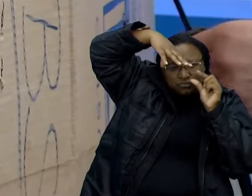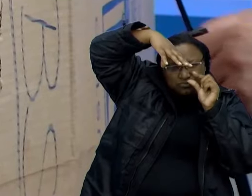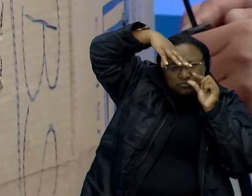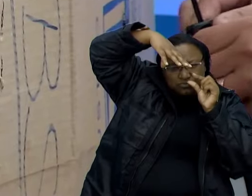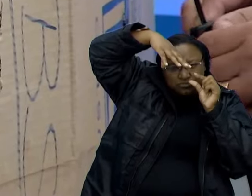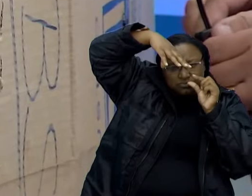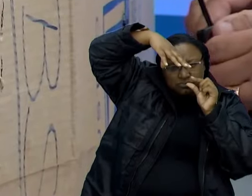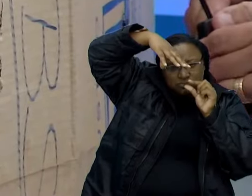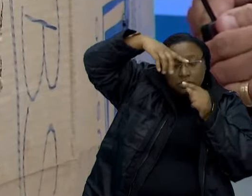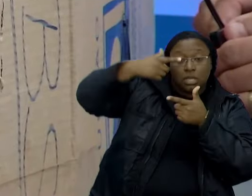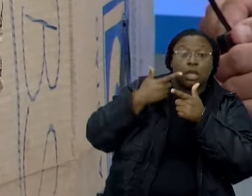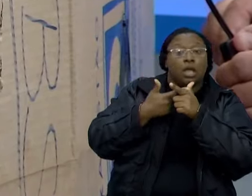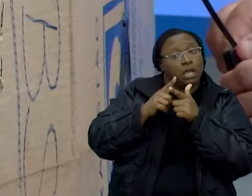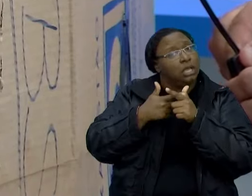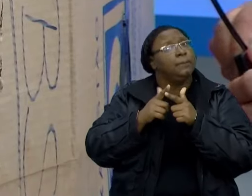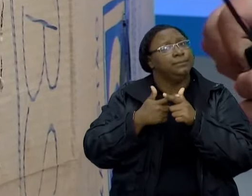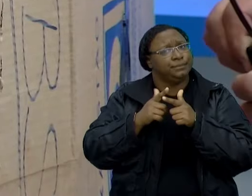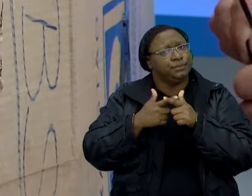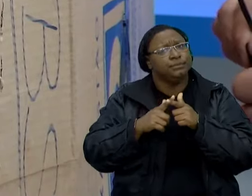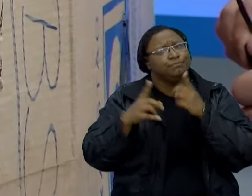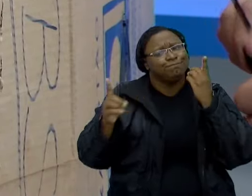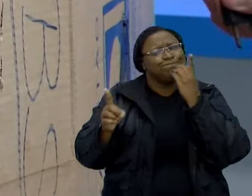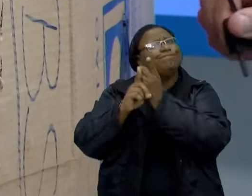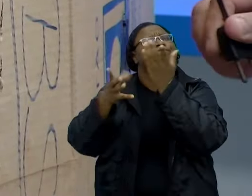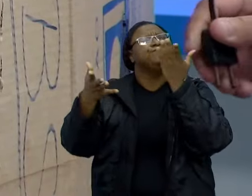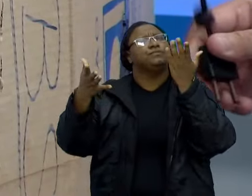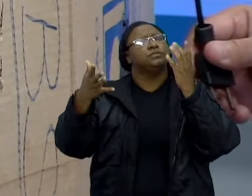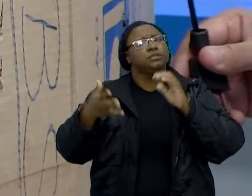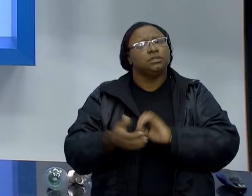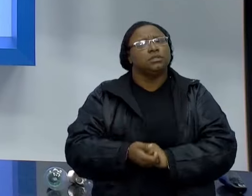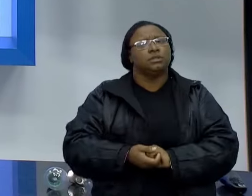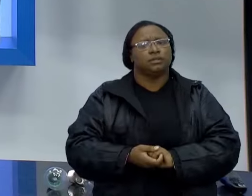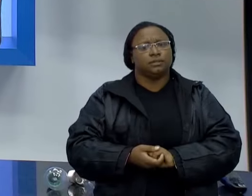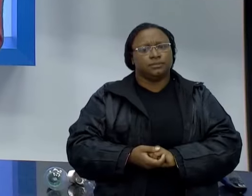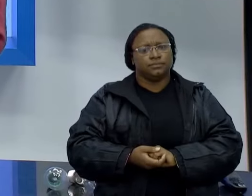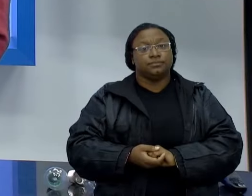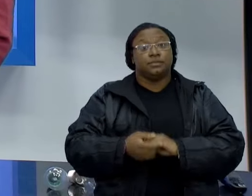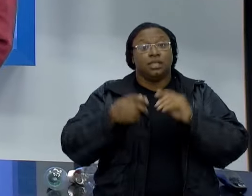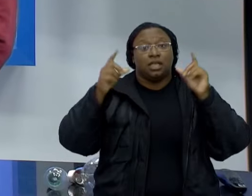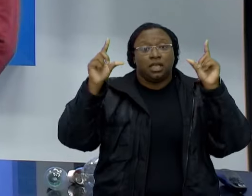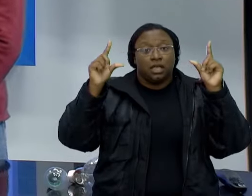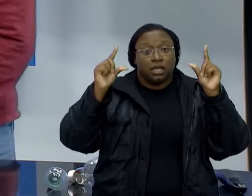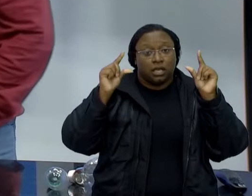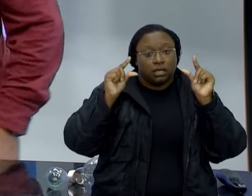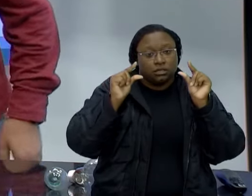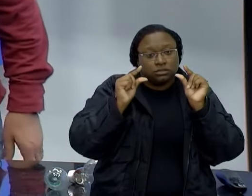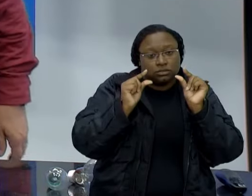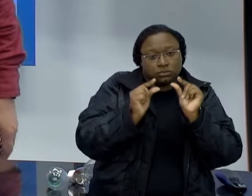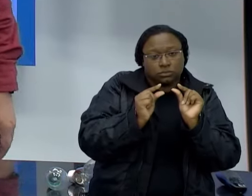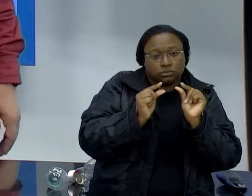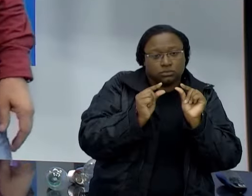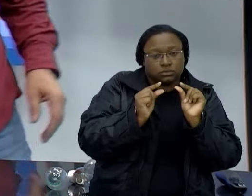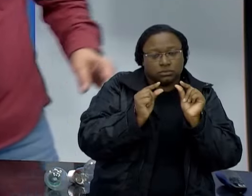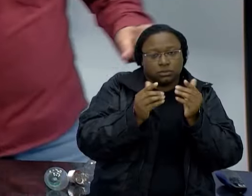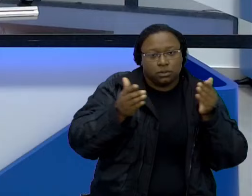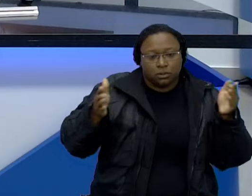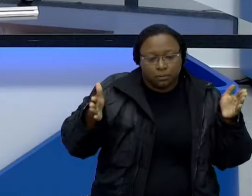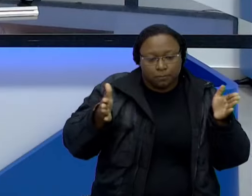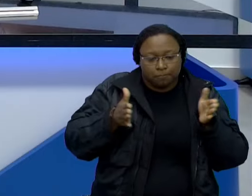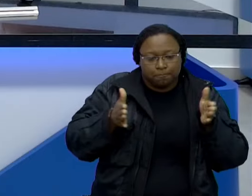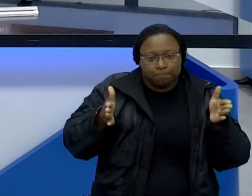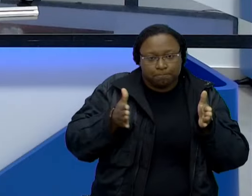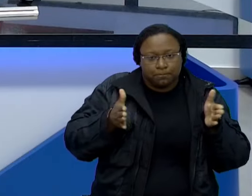que eu encontrei, rapaz. Eu encontrei esse problema de diminuir as escalas para a gente